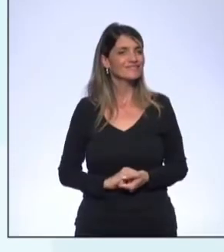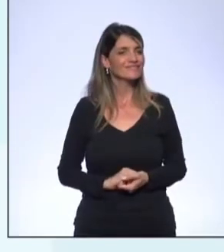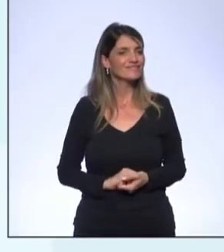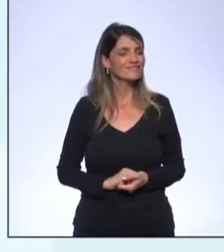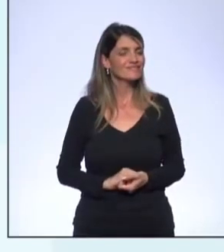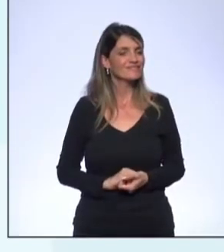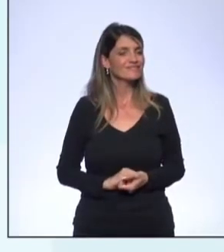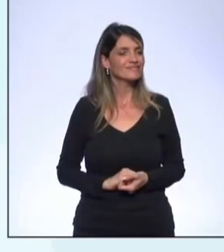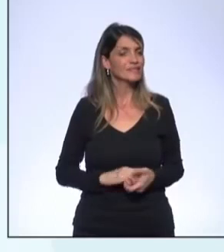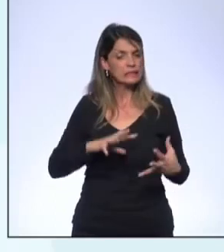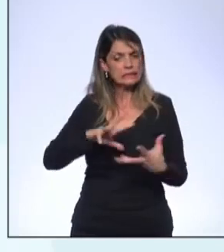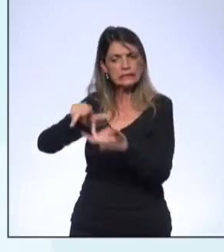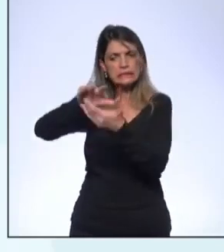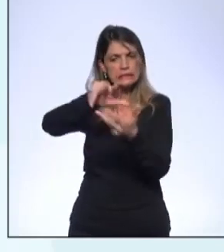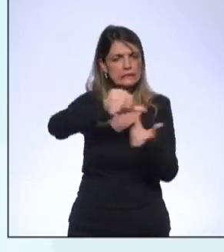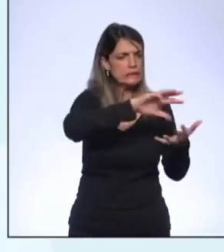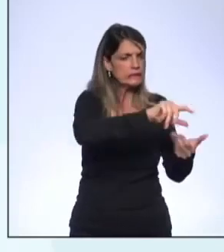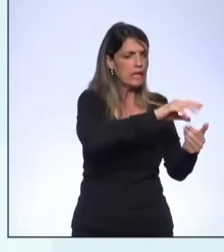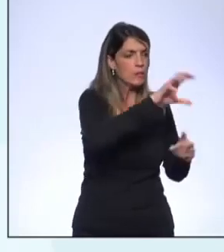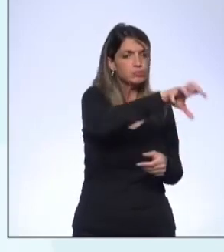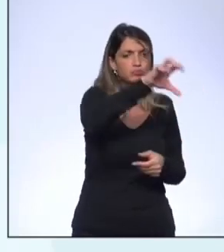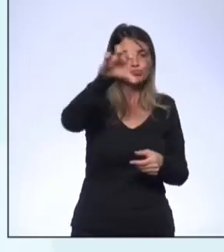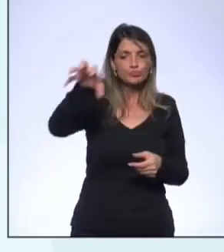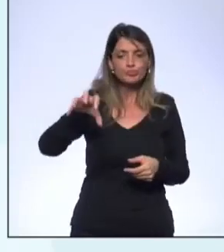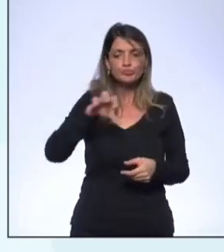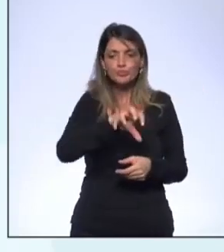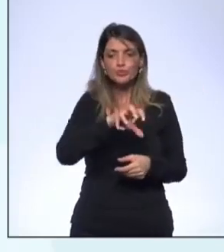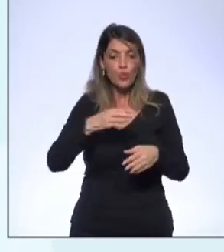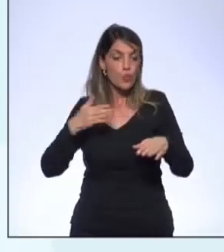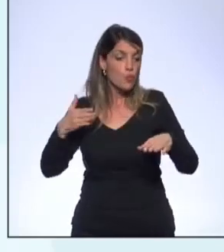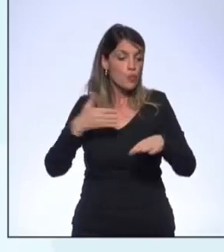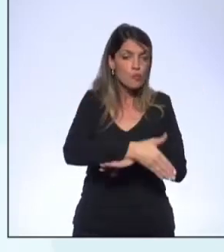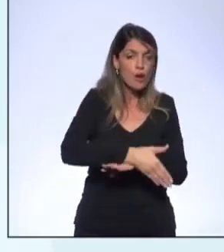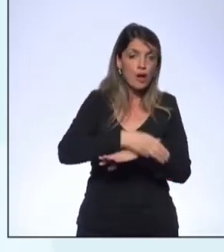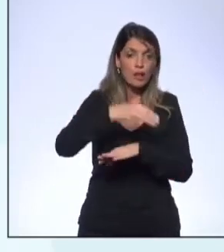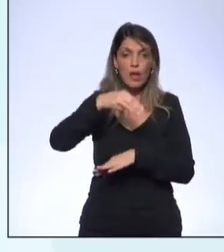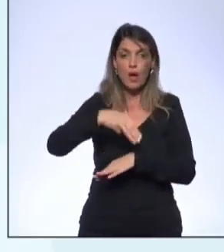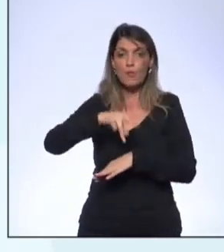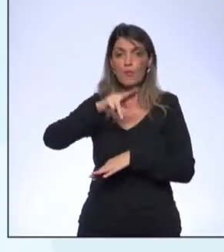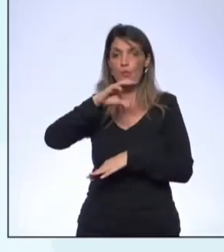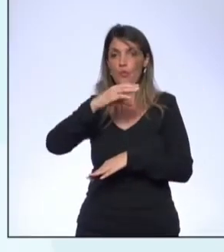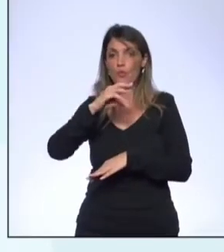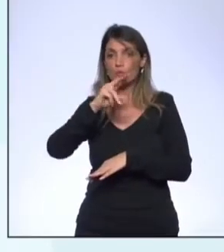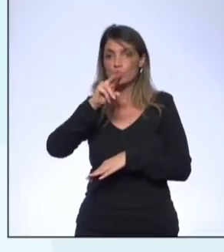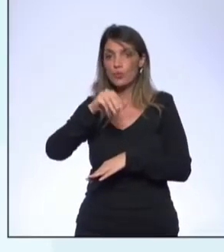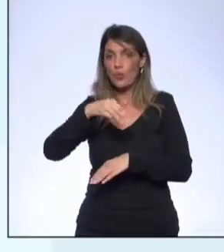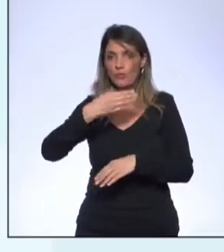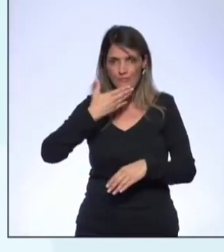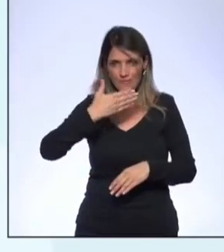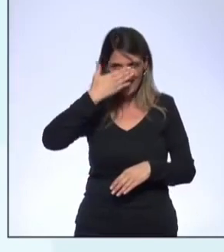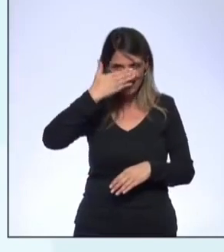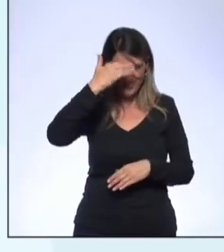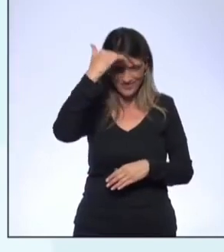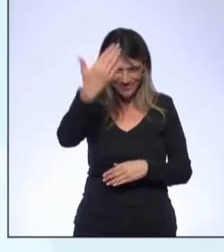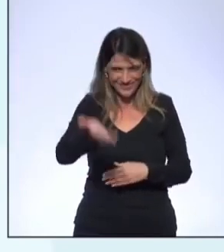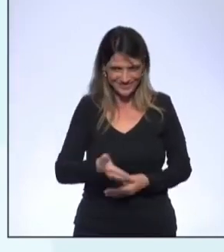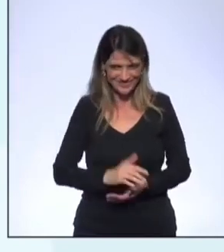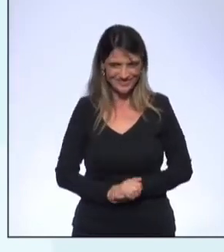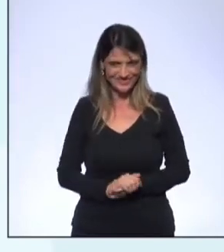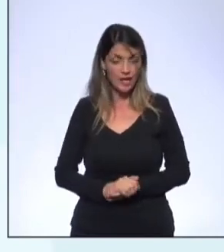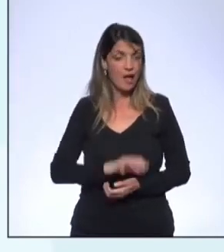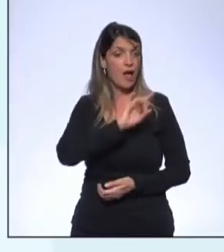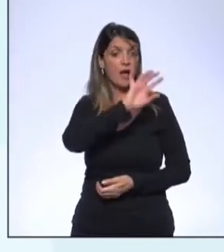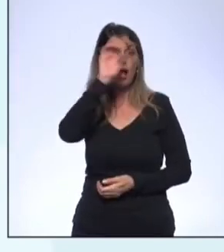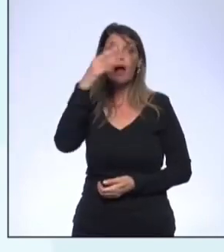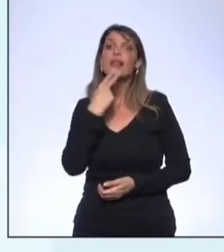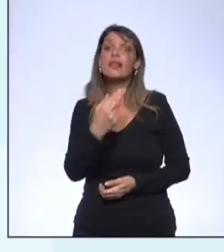terras que tinham sido ocupadas pelos muçulmanos, tá? Cada cor que vocês estão vendo aí representa uma etapa